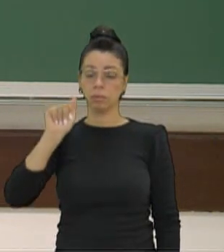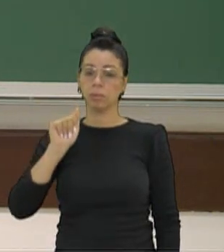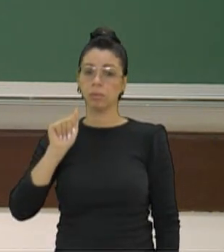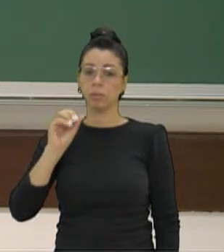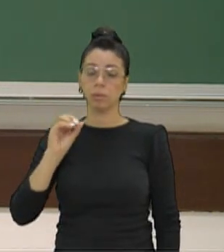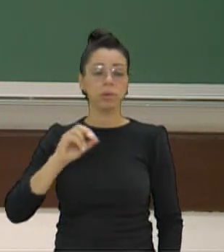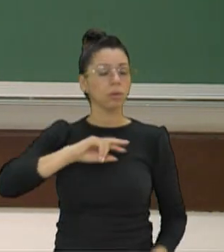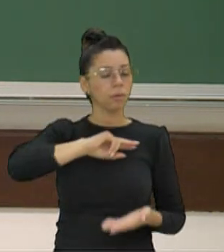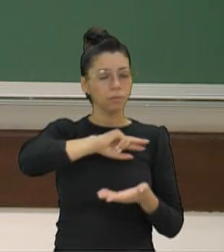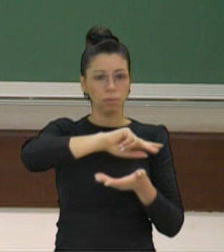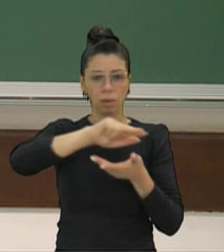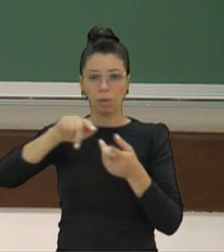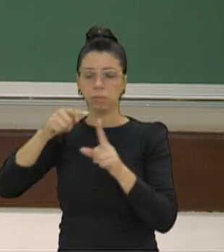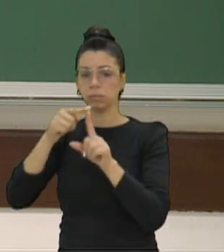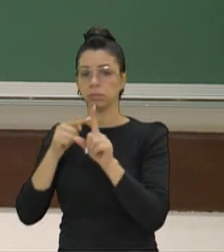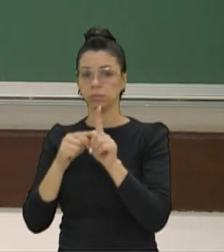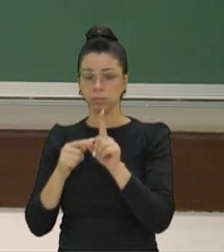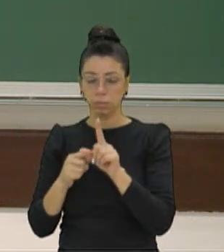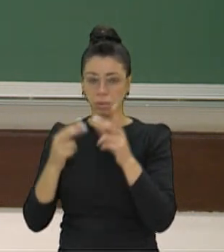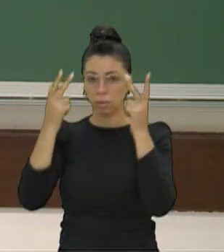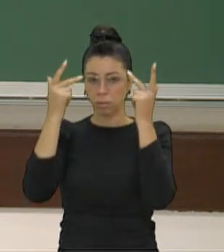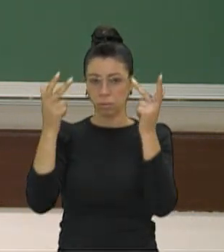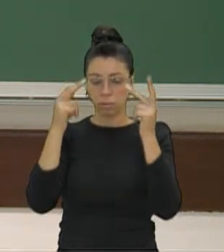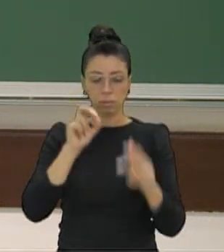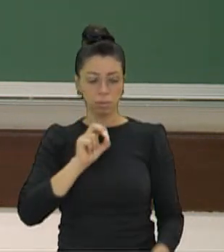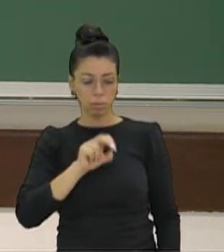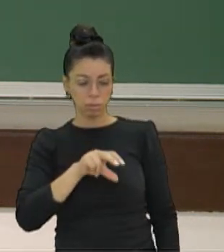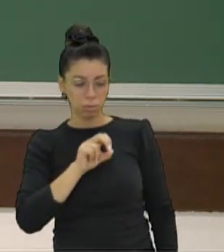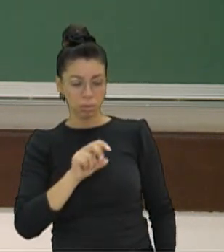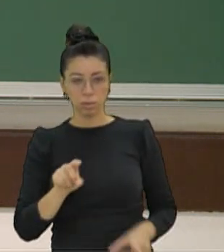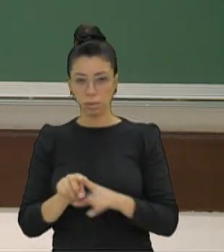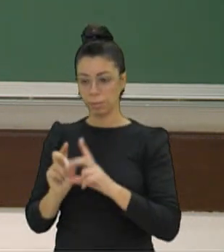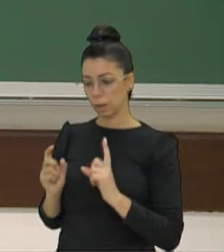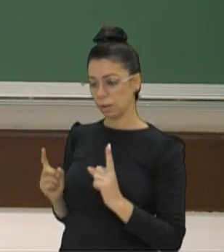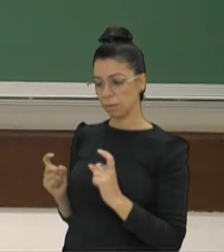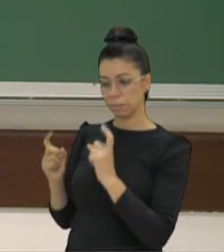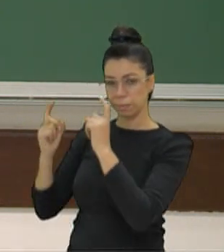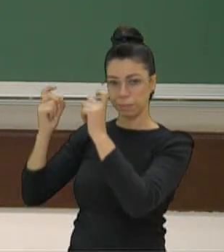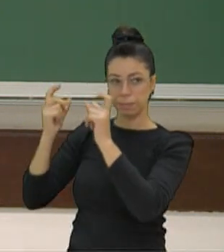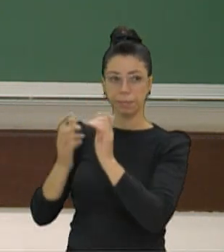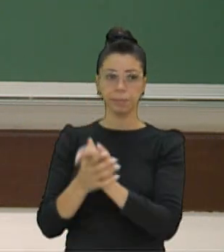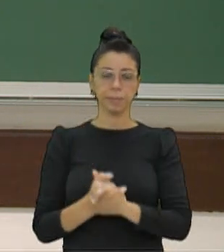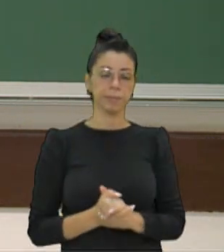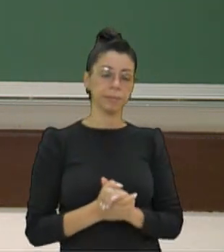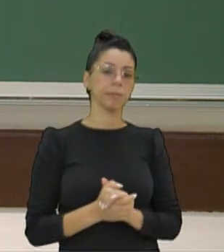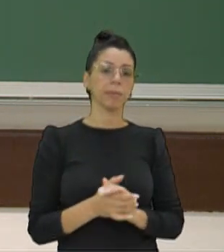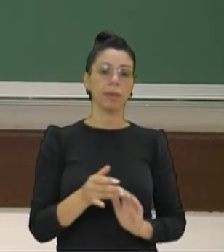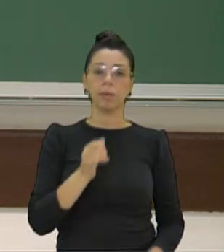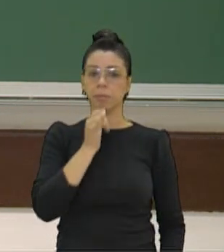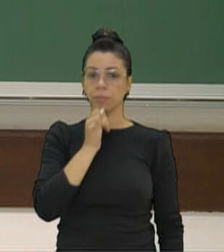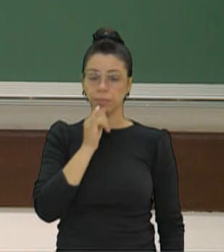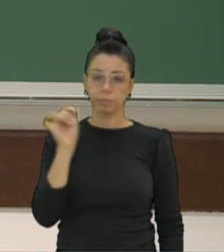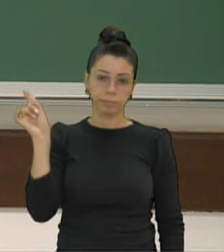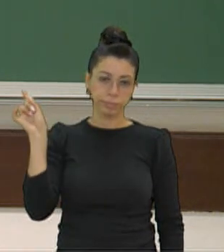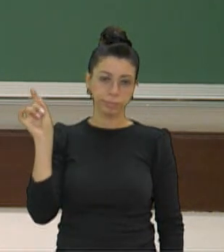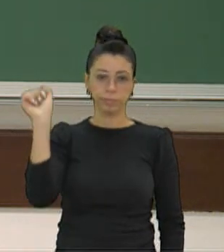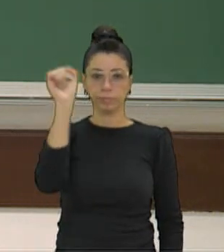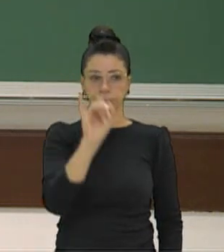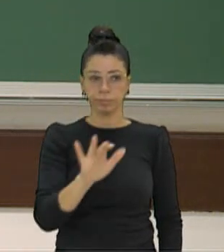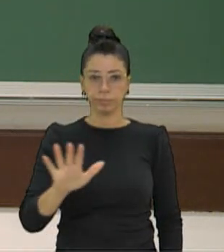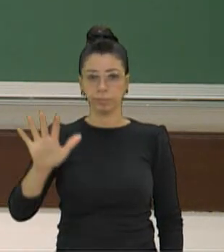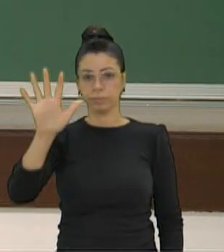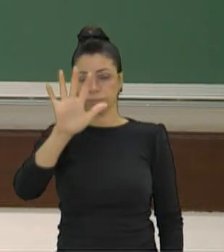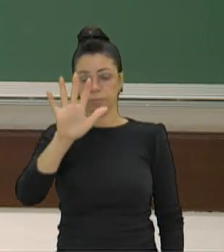tá? As mais comuns são as virais e as bacterianas. Então aqui, por exemplo, ó, mostrando, né, a entrada